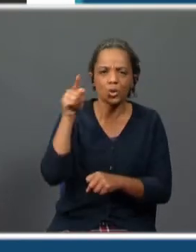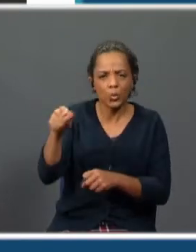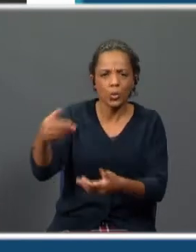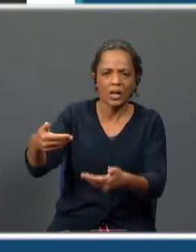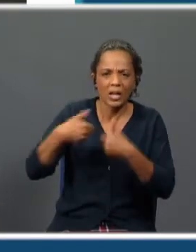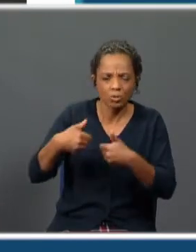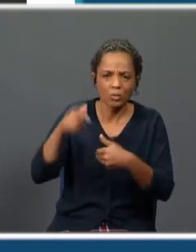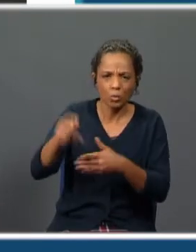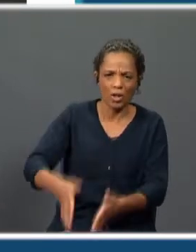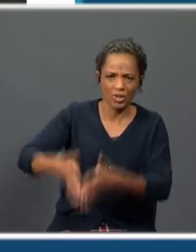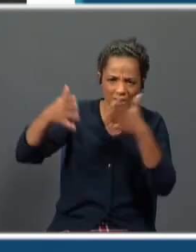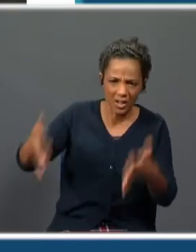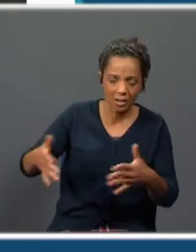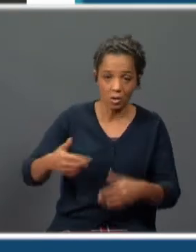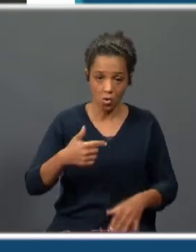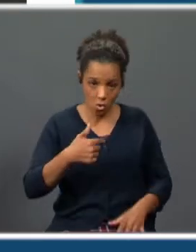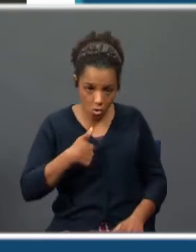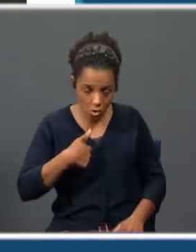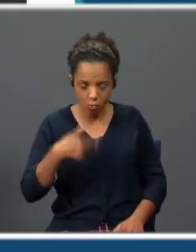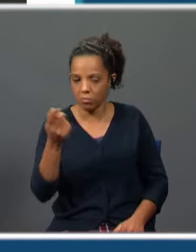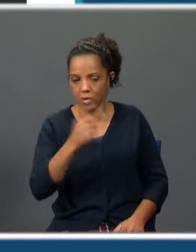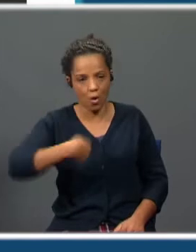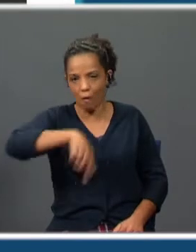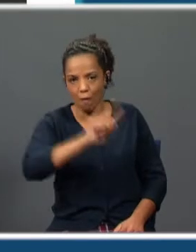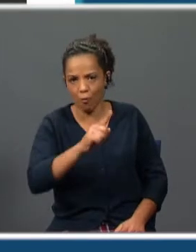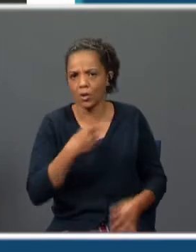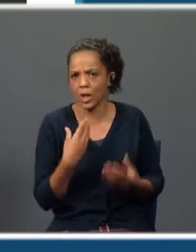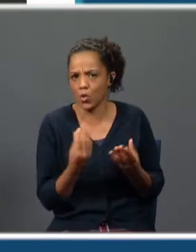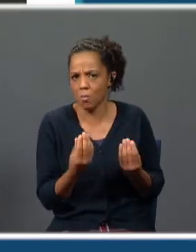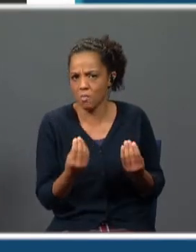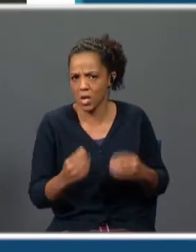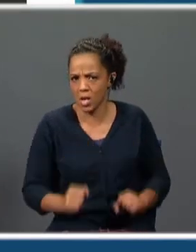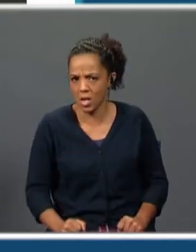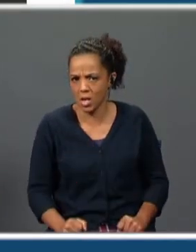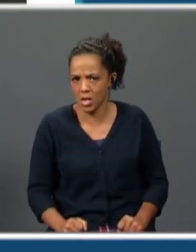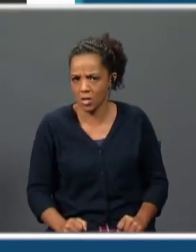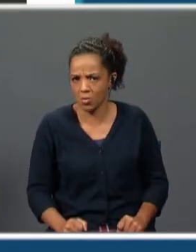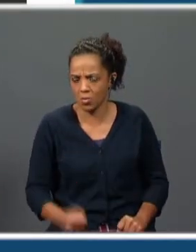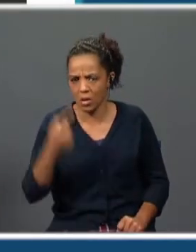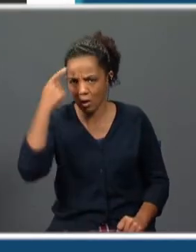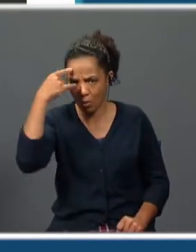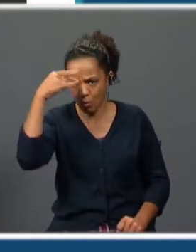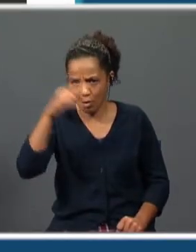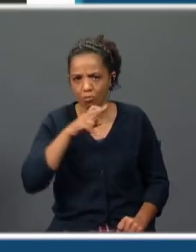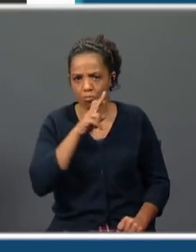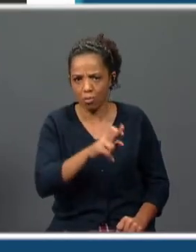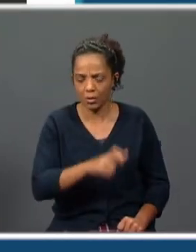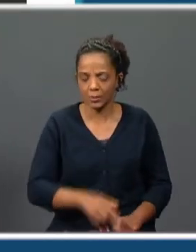grande. Eu não vou lá que tenho medo. Disse-lhe o boi.